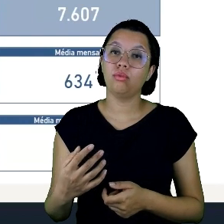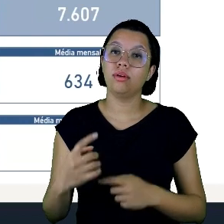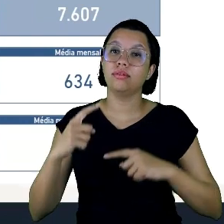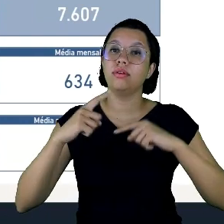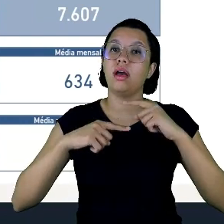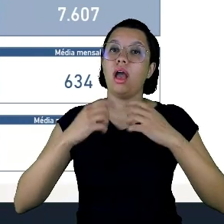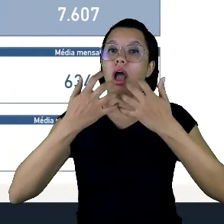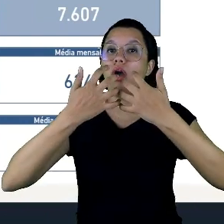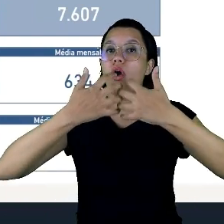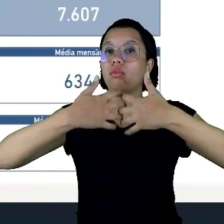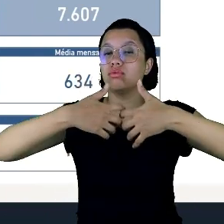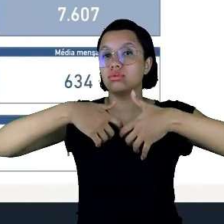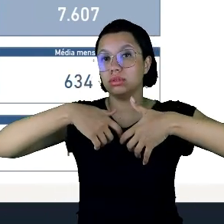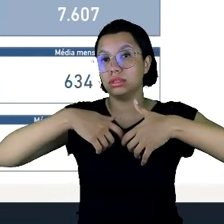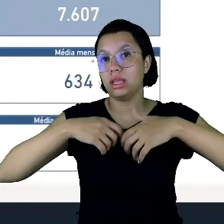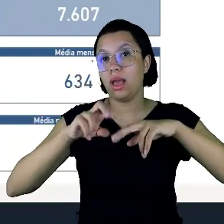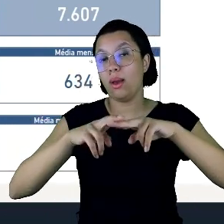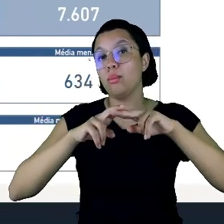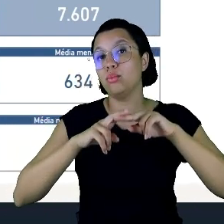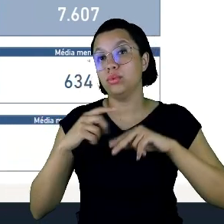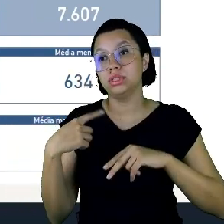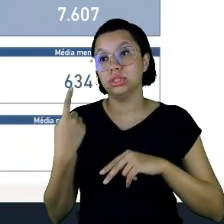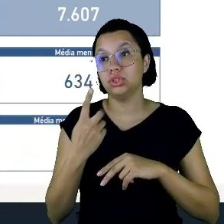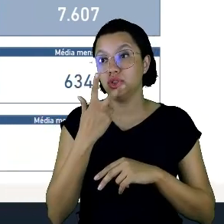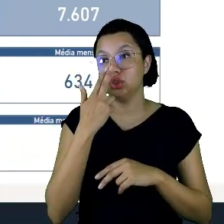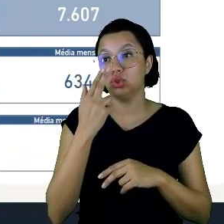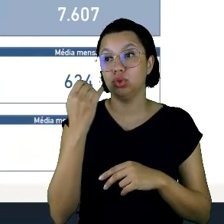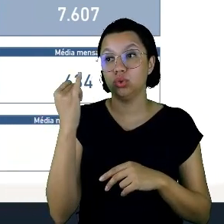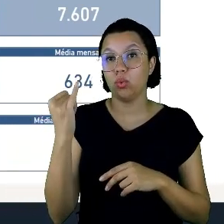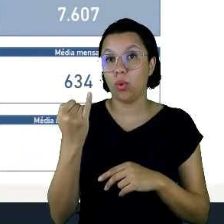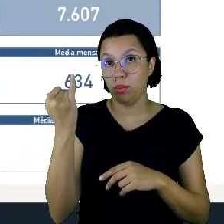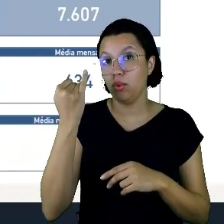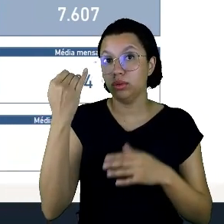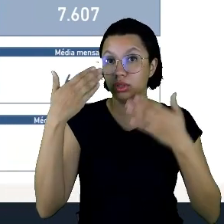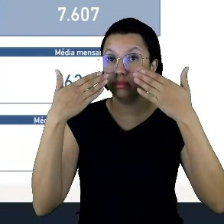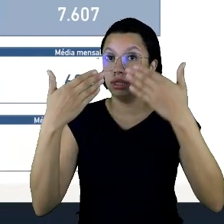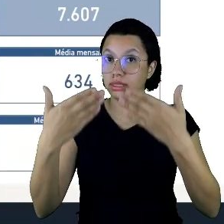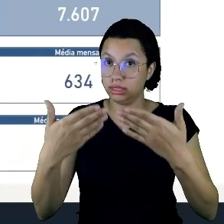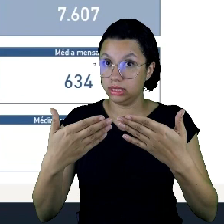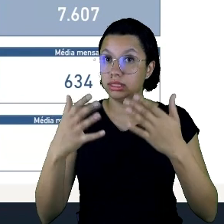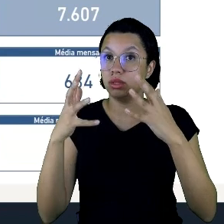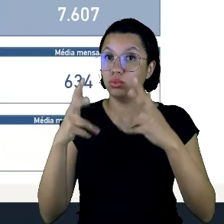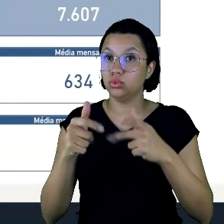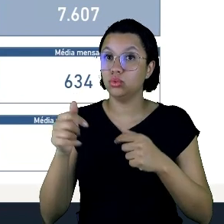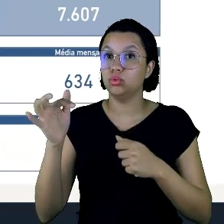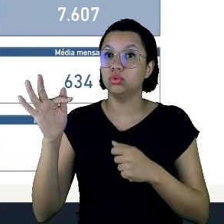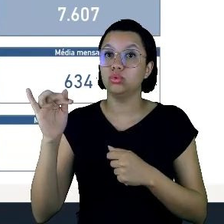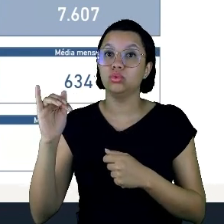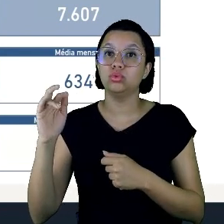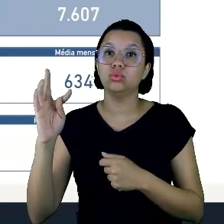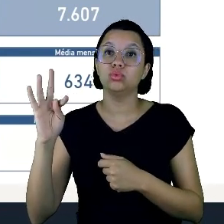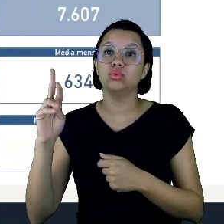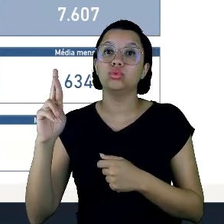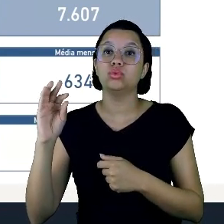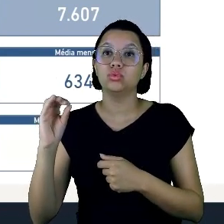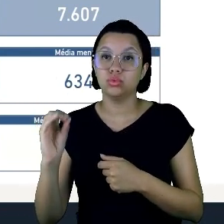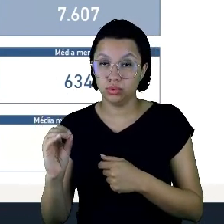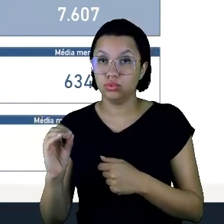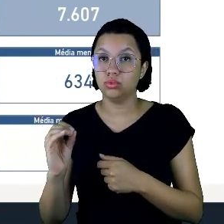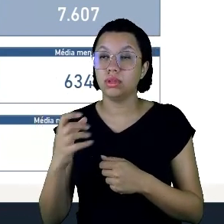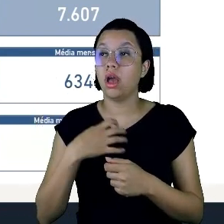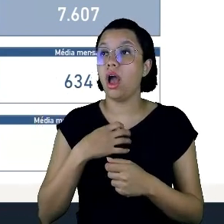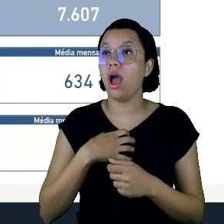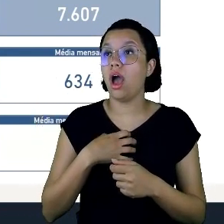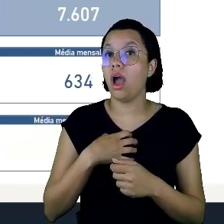Uma nova funcionalidade aqui por isso que nós achamos importante a apresentação, né? Além de todos esses